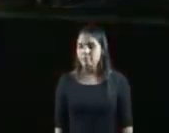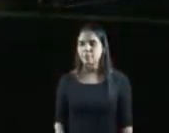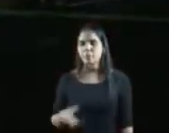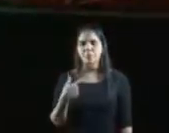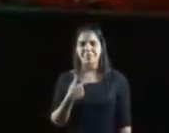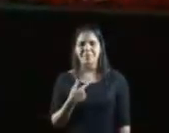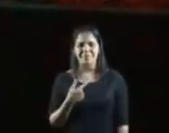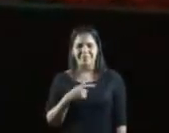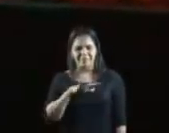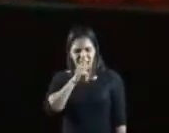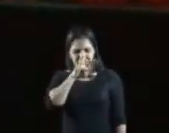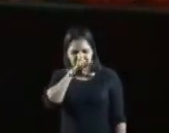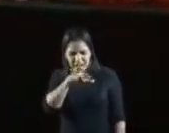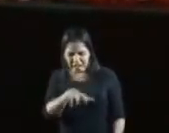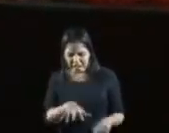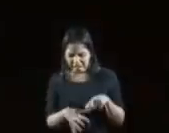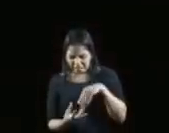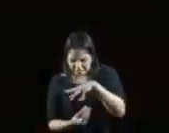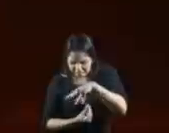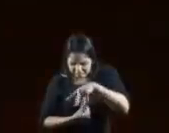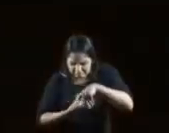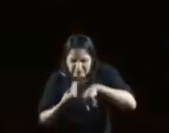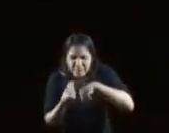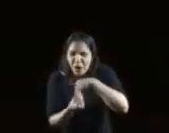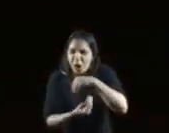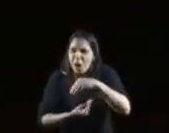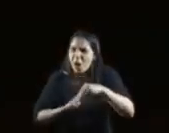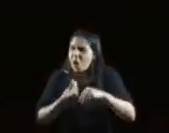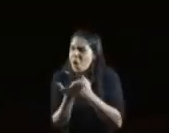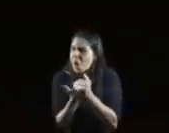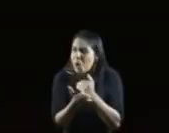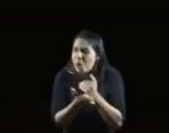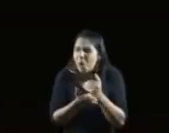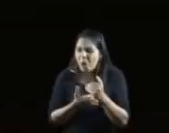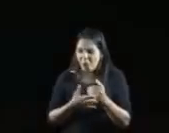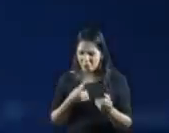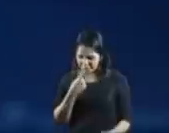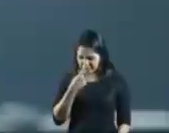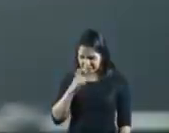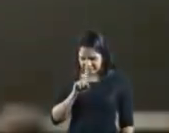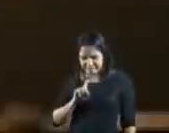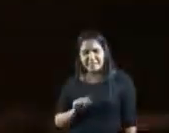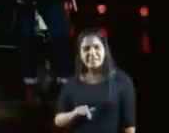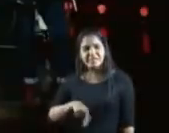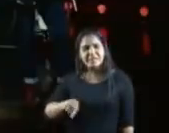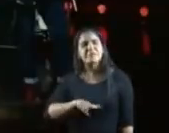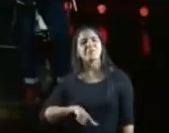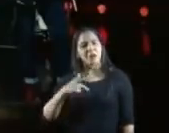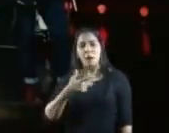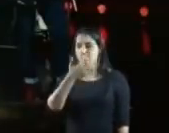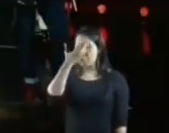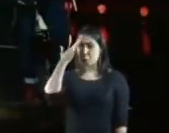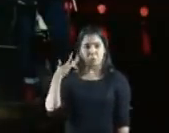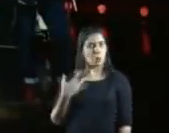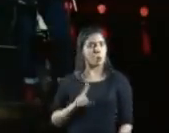Aquele caldo fermentou, começou a azedar. O pessoal